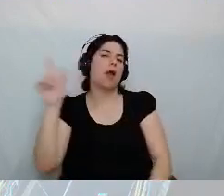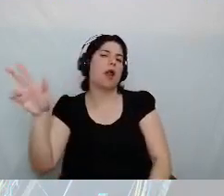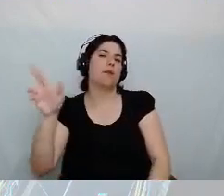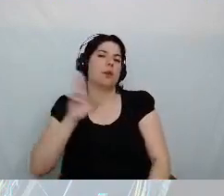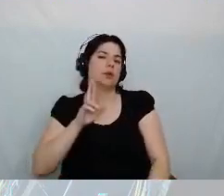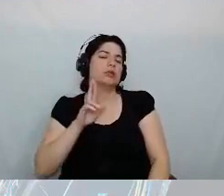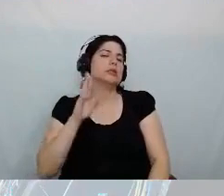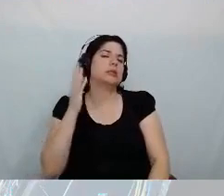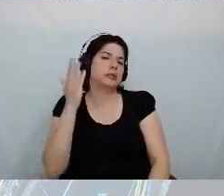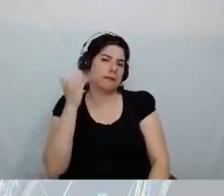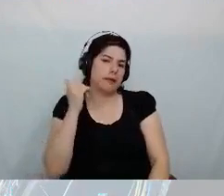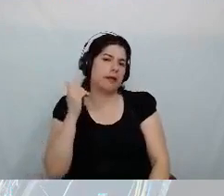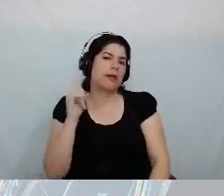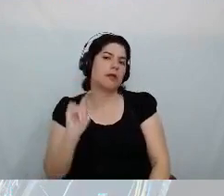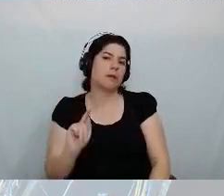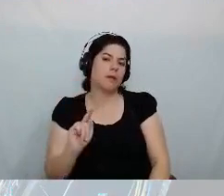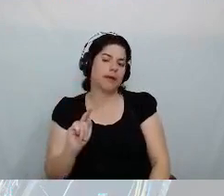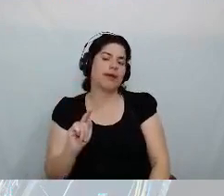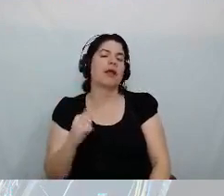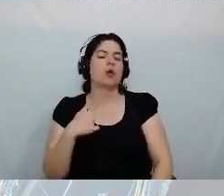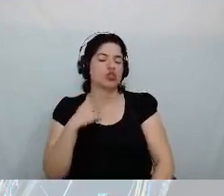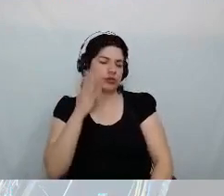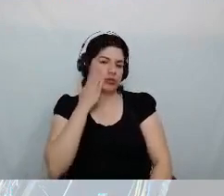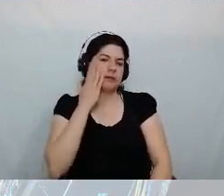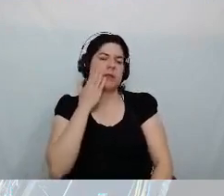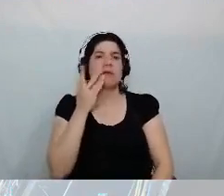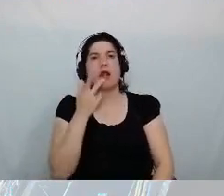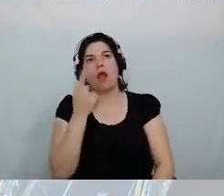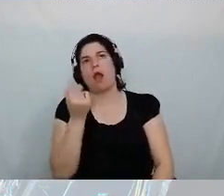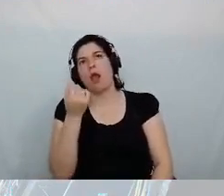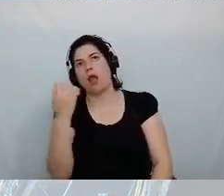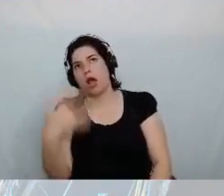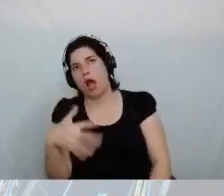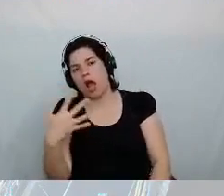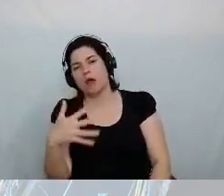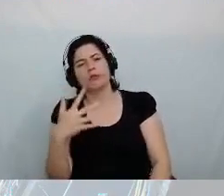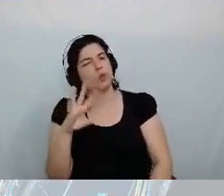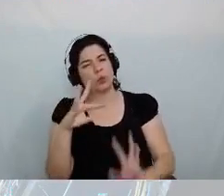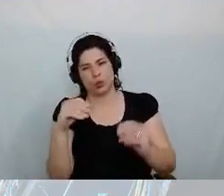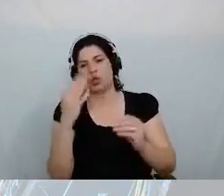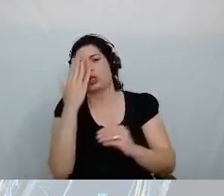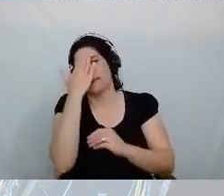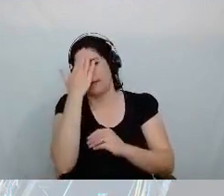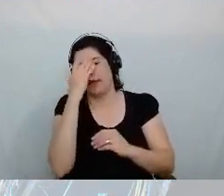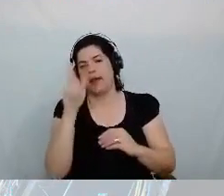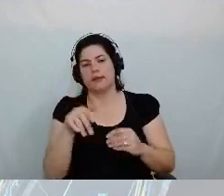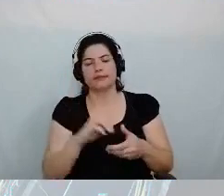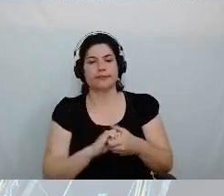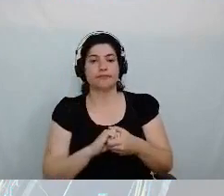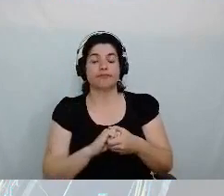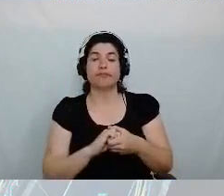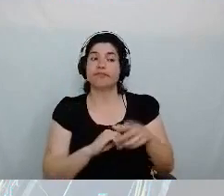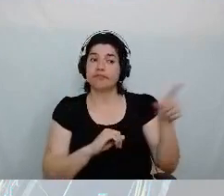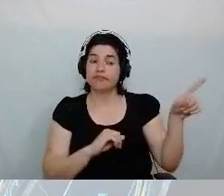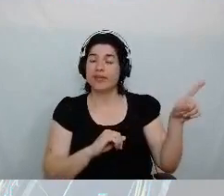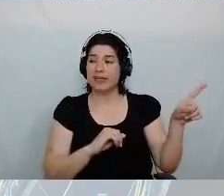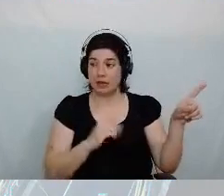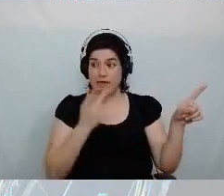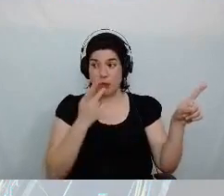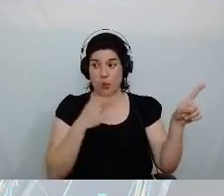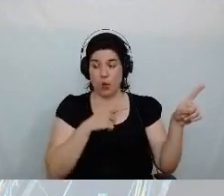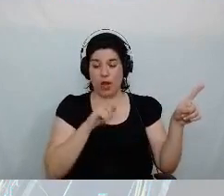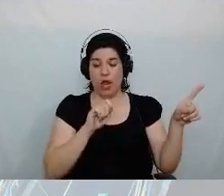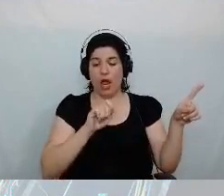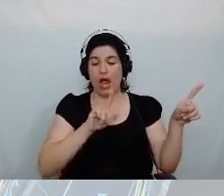rolê. Eu já sabia que ela ia falar que era caro, já aquele rolê todo. Aí eu falei, o Alexandre que indicou pra gente, né, o